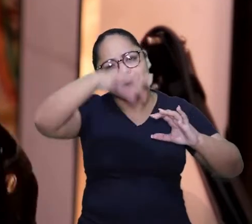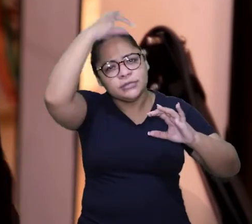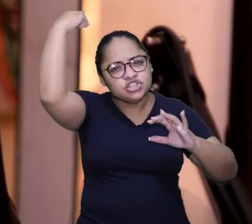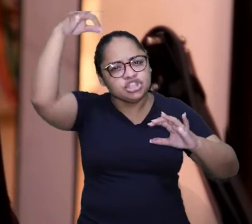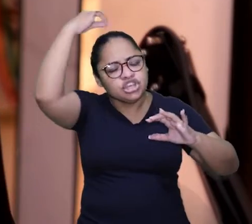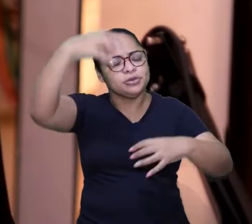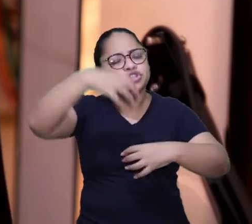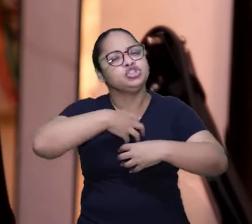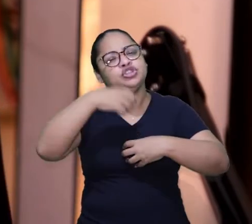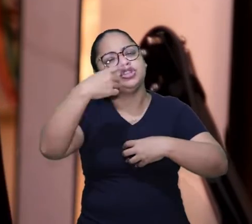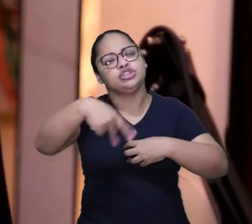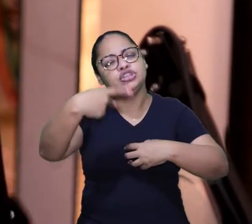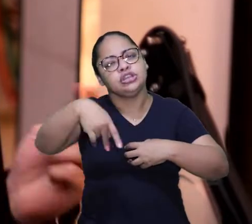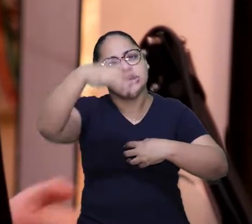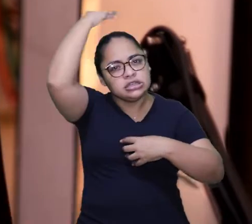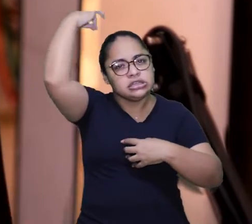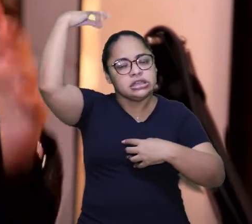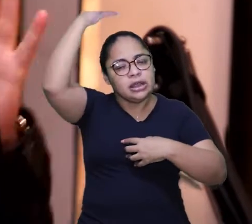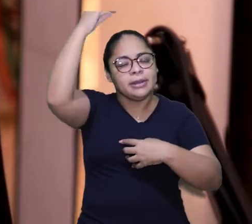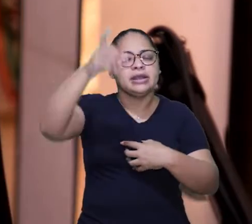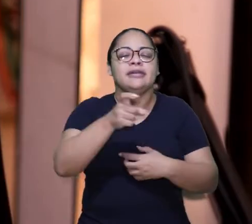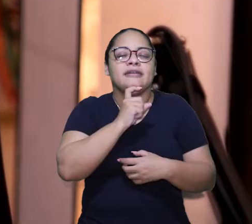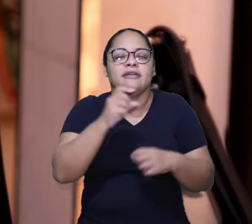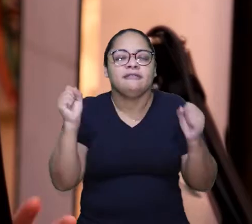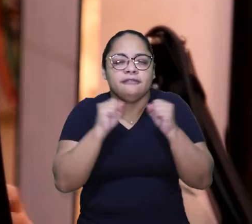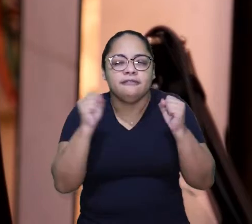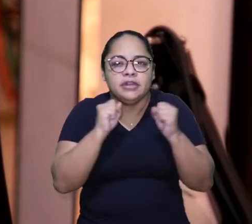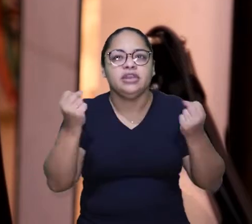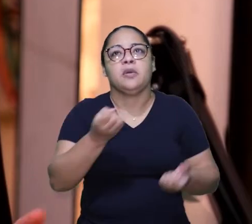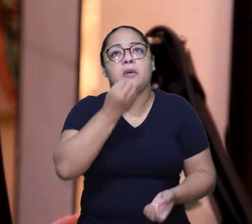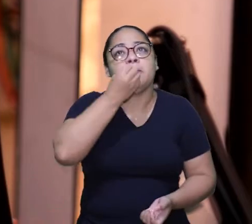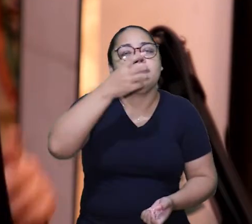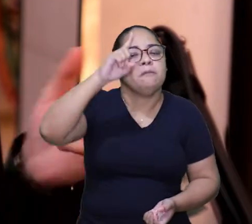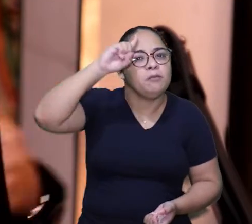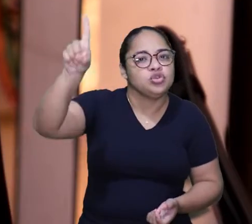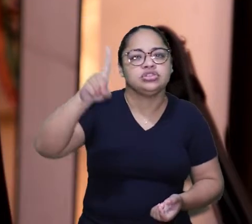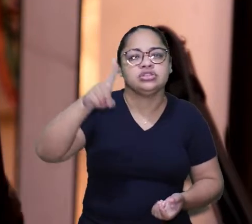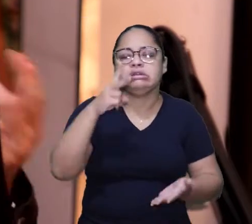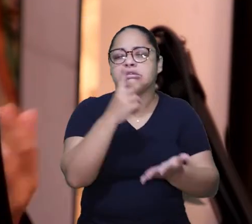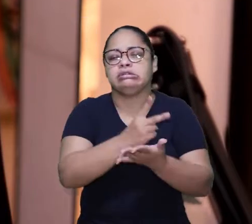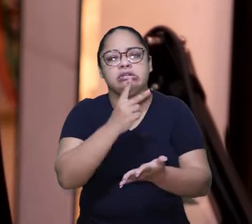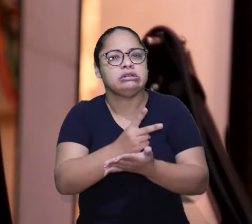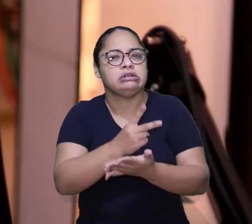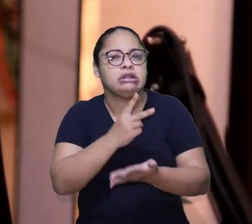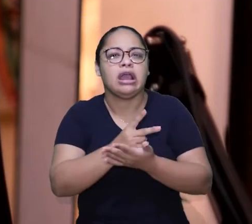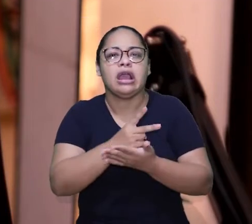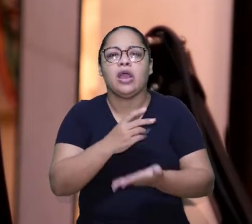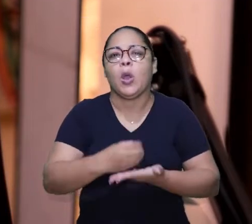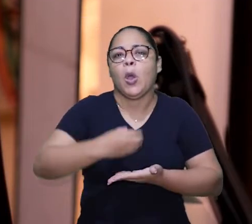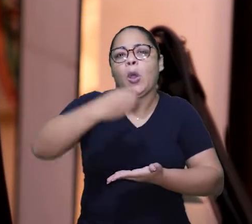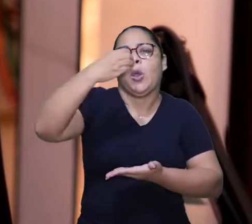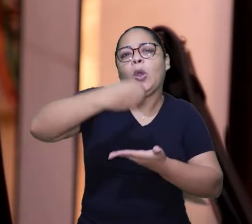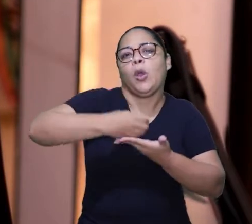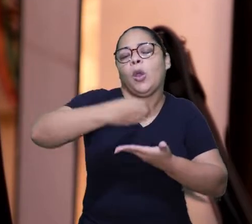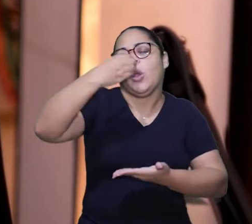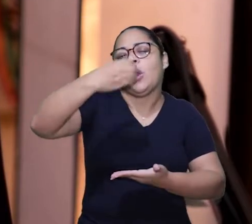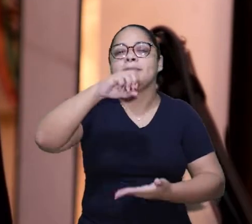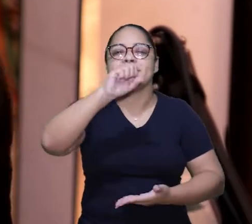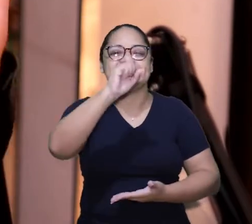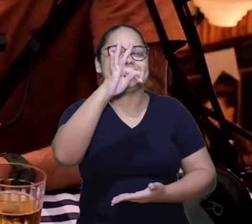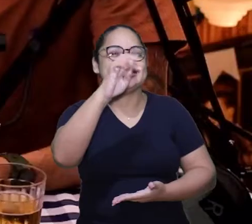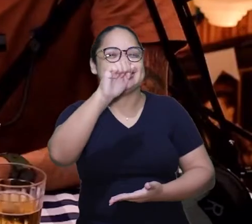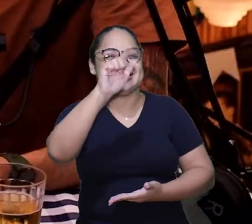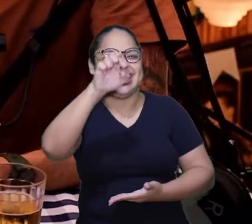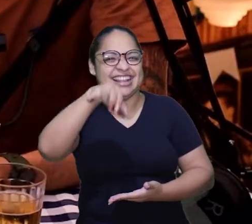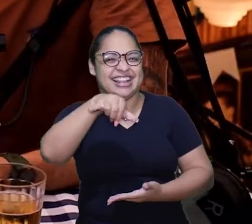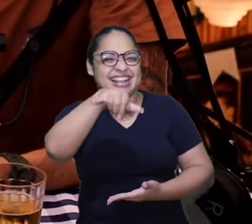capixaba sente muito frio não sei o quê foi isso por um bom tempo copos estão aí e tal todo mundo tem condição é Jardim